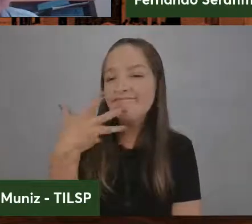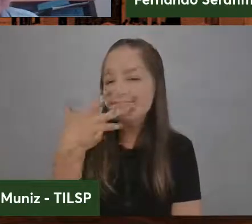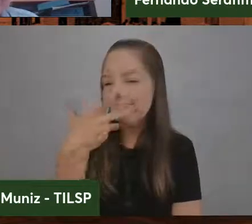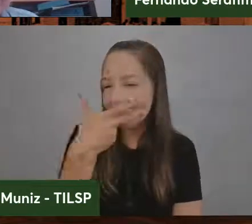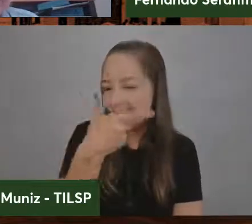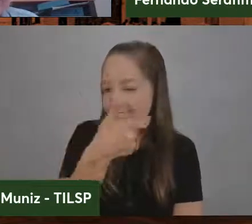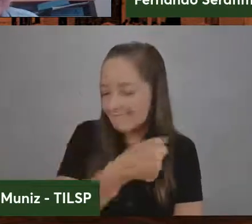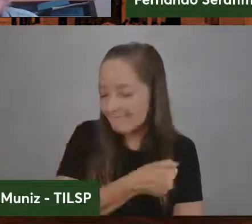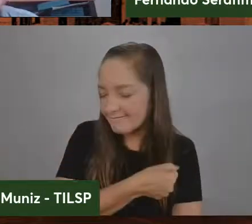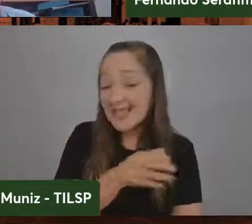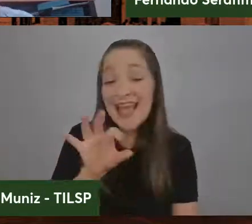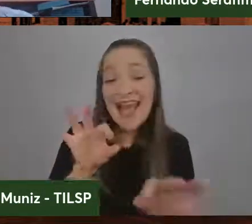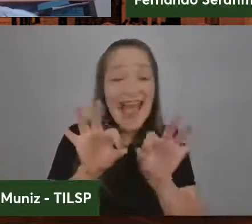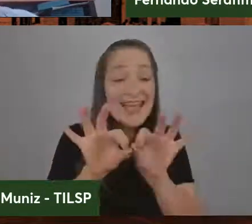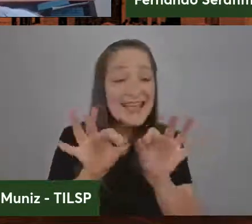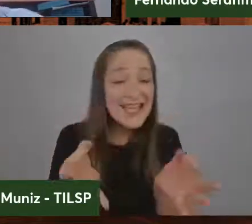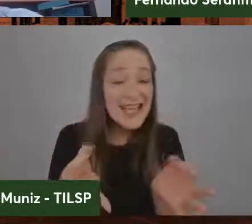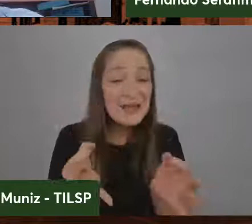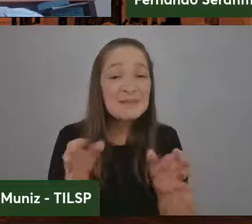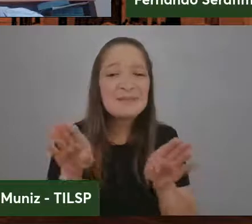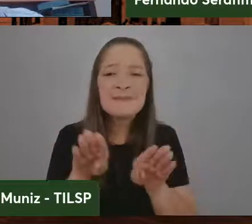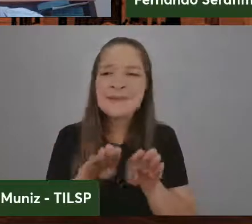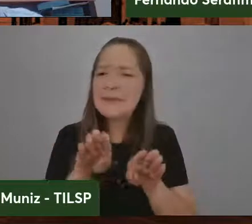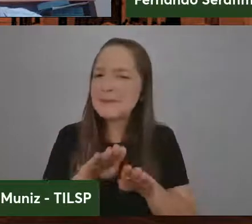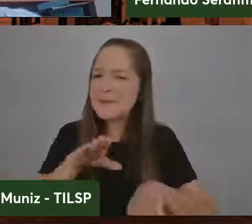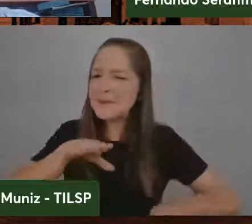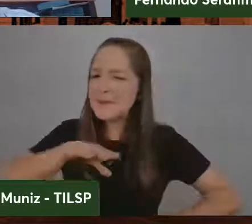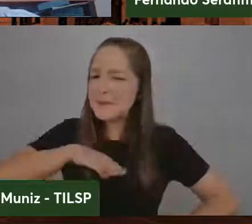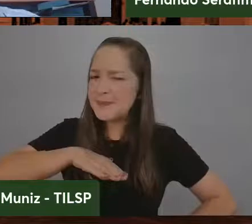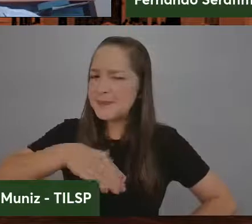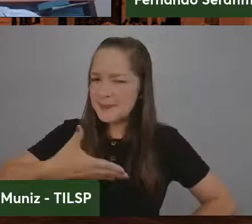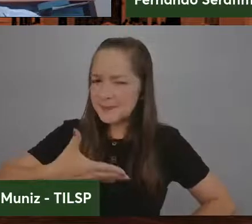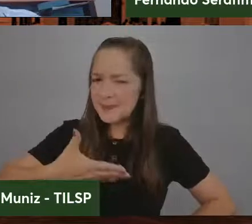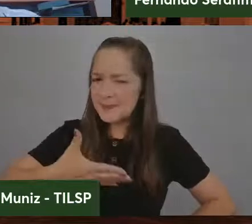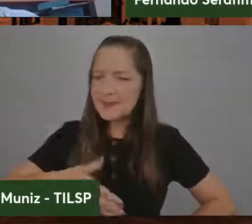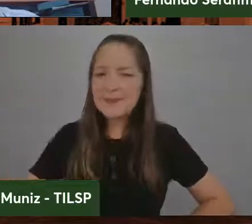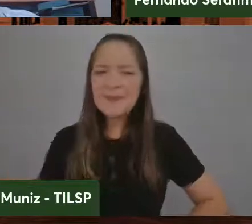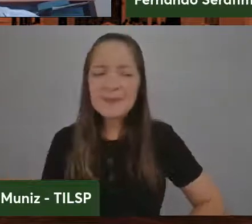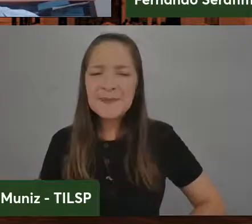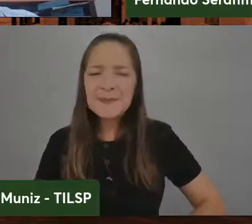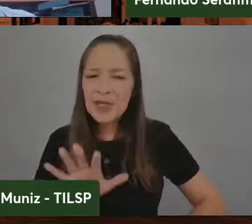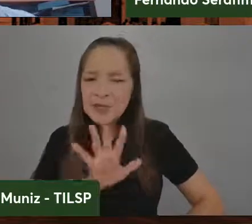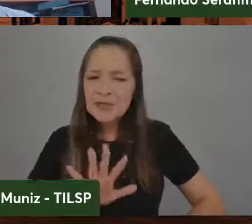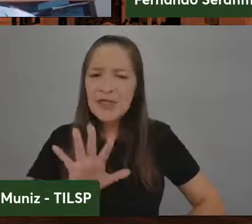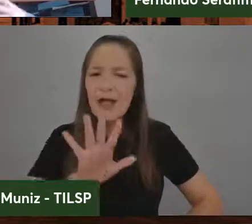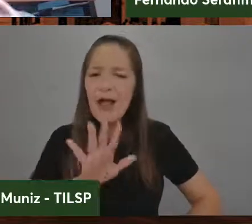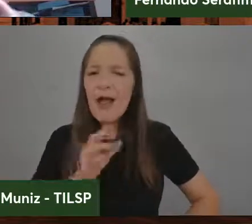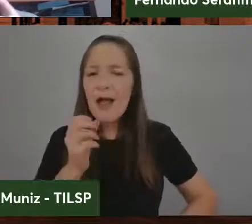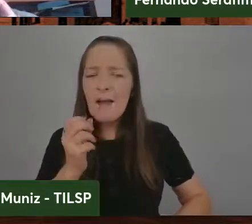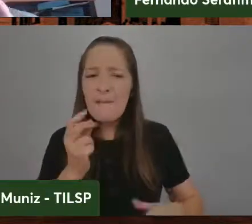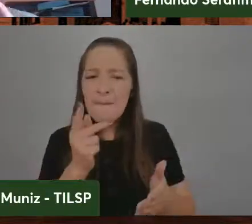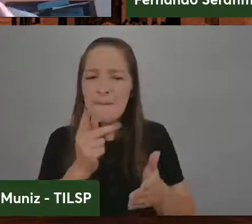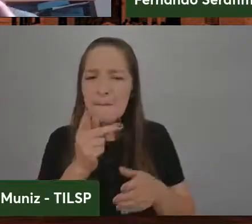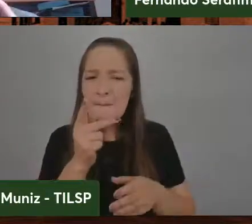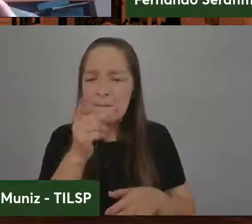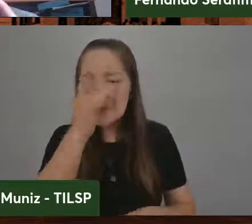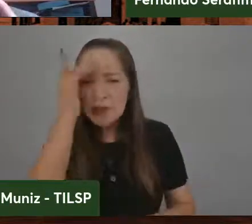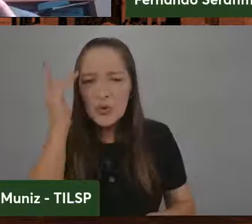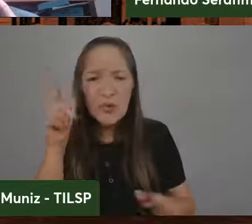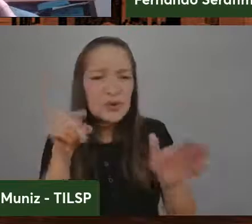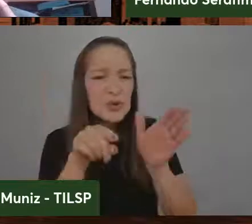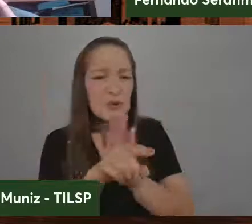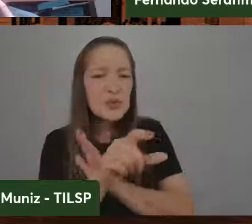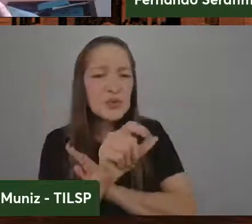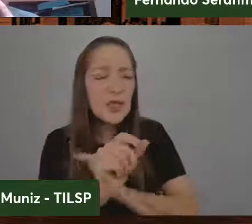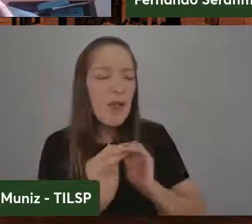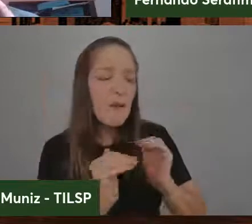mas ao mesmo tempo eu achei uma pergunta muito ousada, né? Geralmente as pessoas perguntam para os autores qual é o processo mais